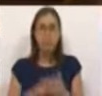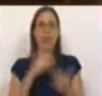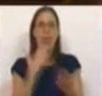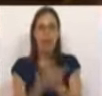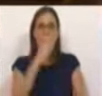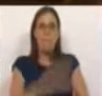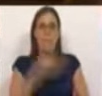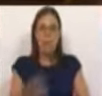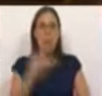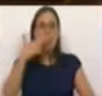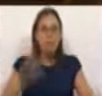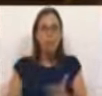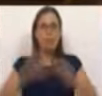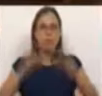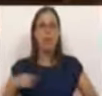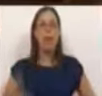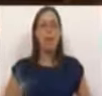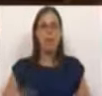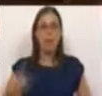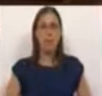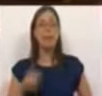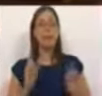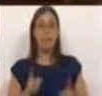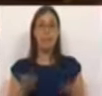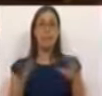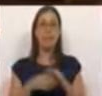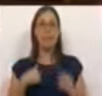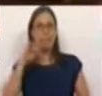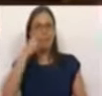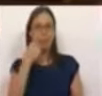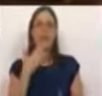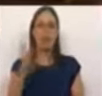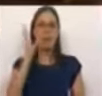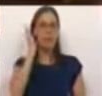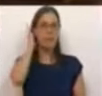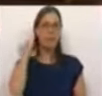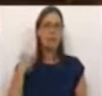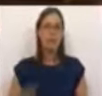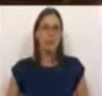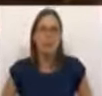consequências reais no seu dia-a-dia e relativamente a isso ficaremos atentos. Muito obrigado.